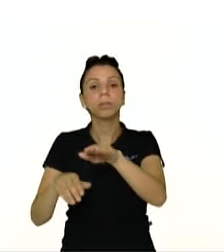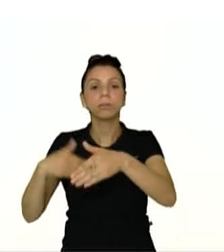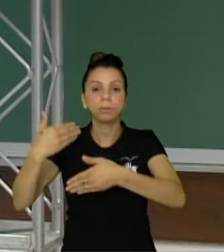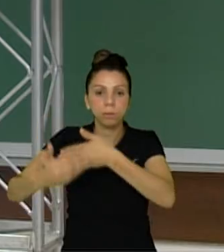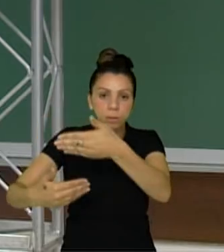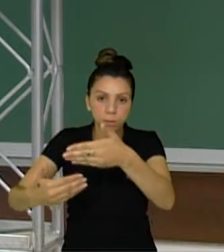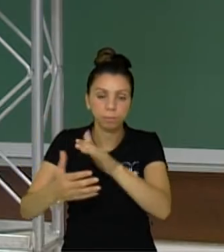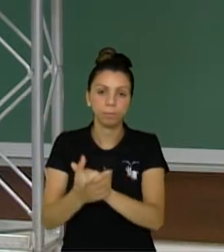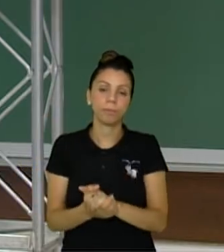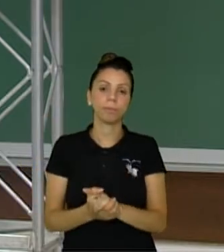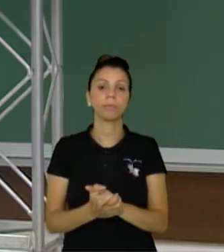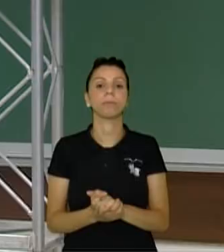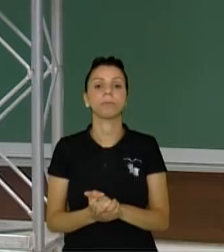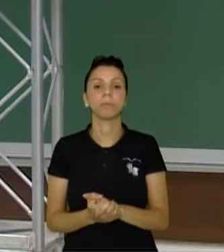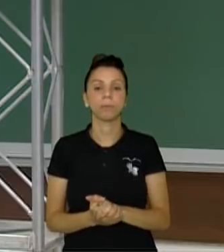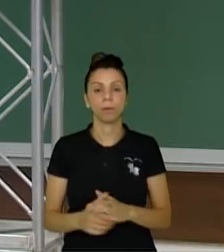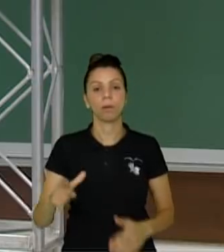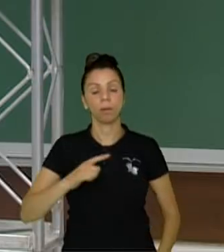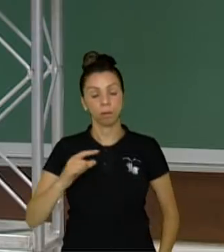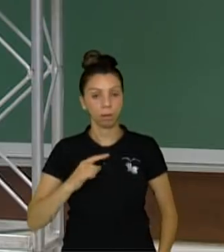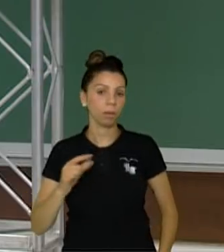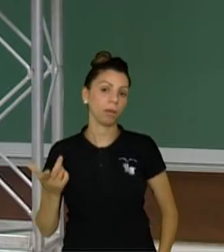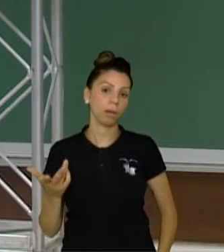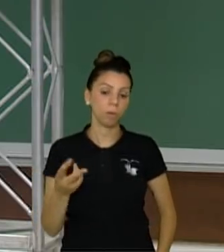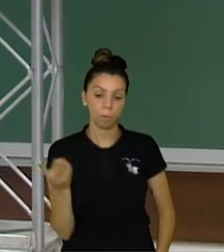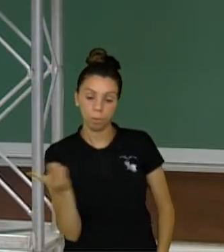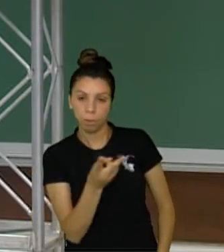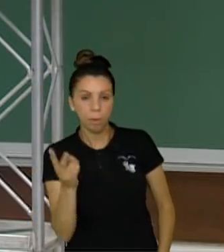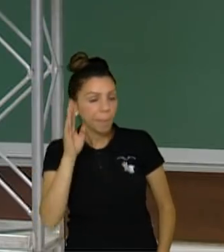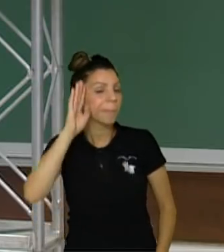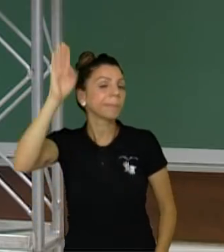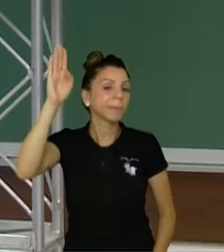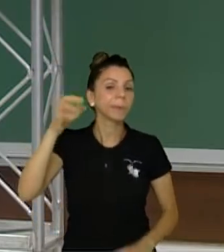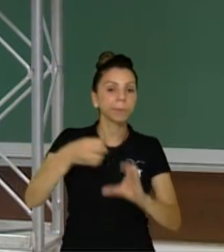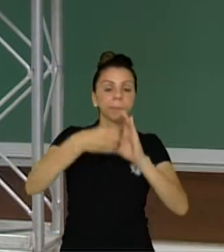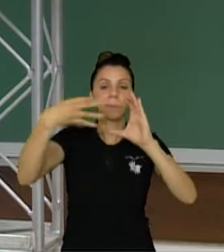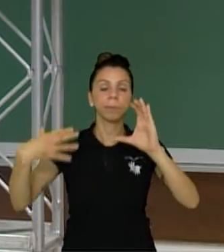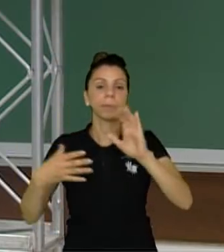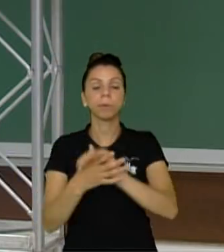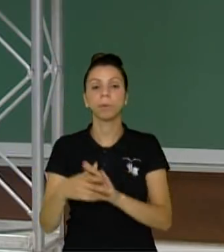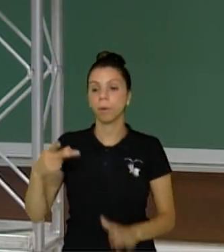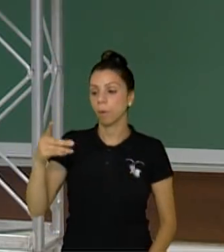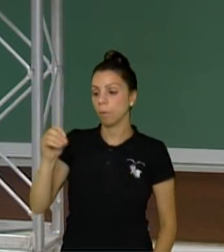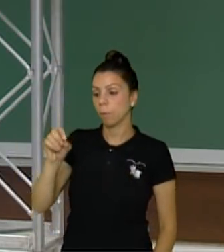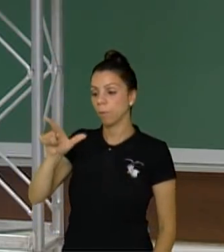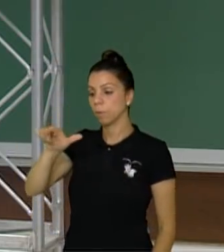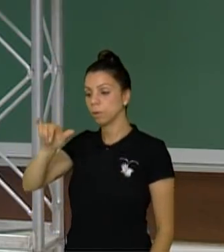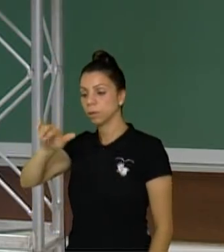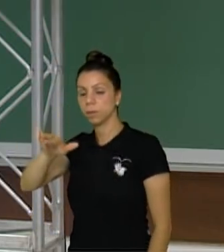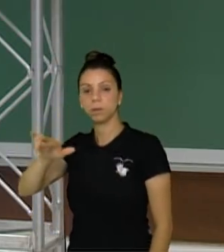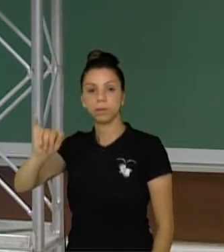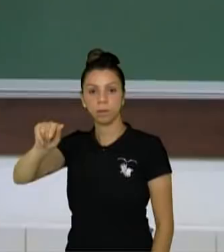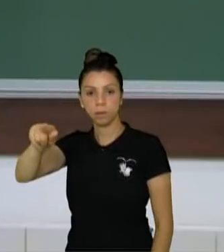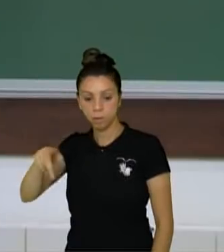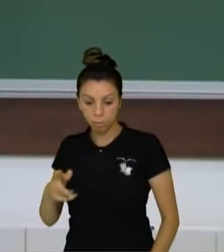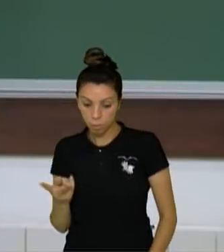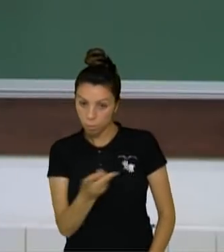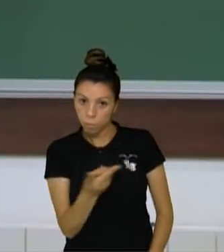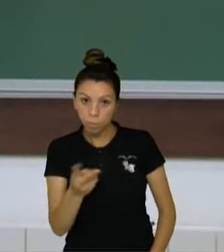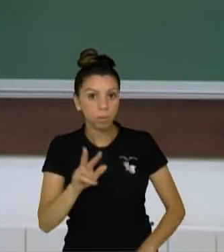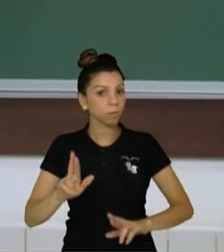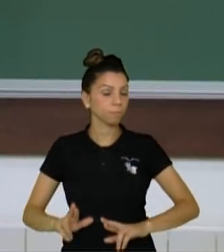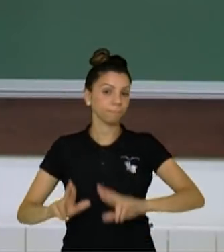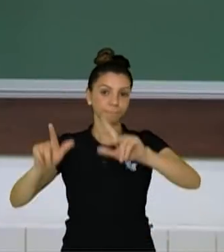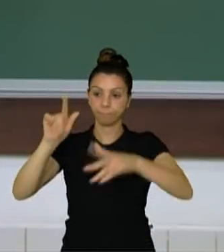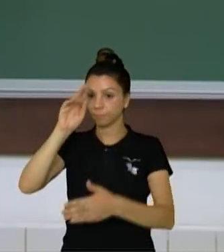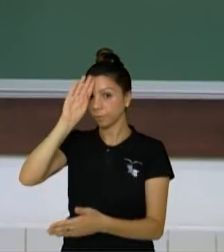Então, temos aqui alguns relatos, mas principalmente a ideia de que o poligenismo, diferente do monogenismo,